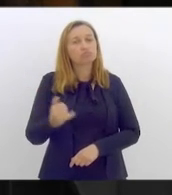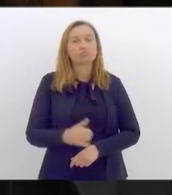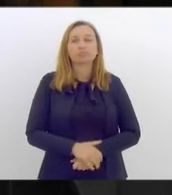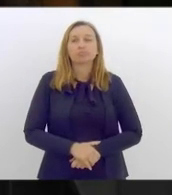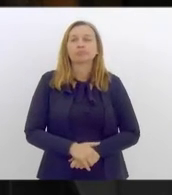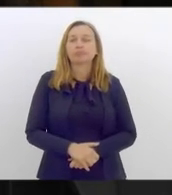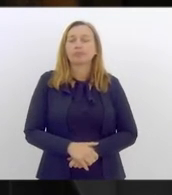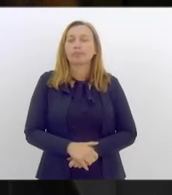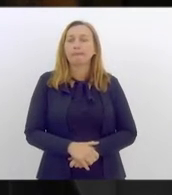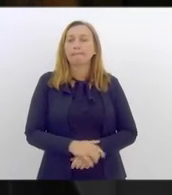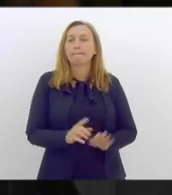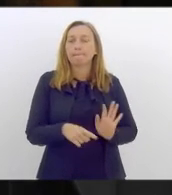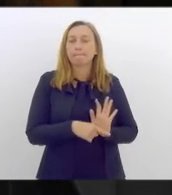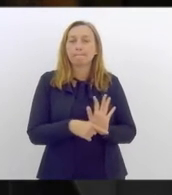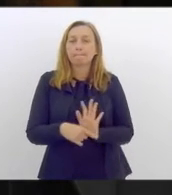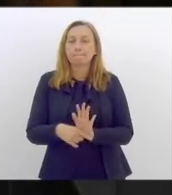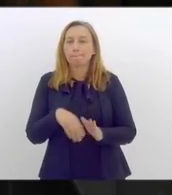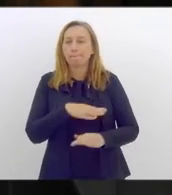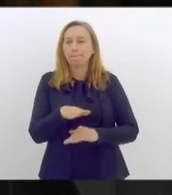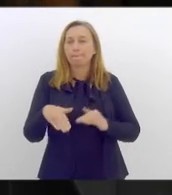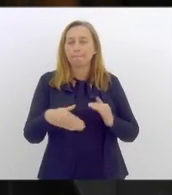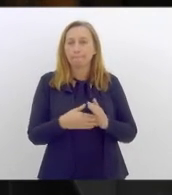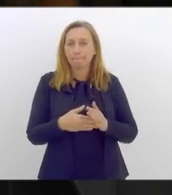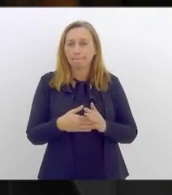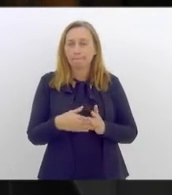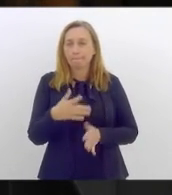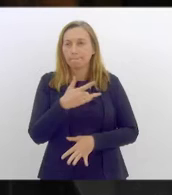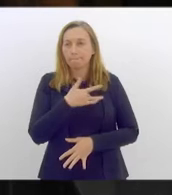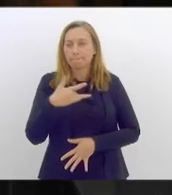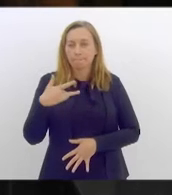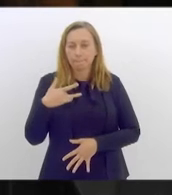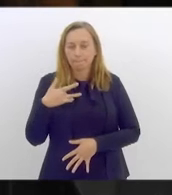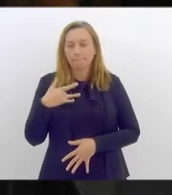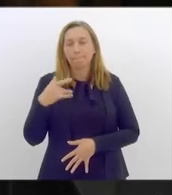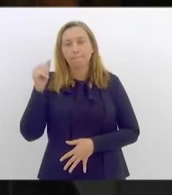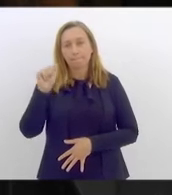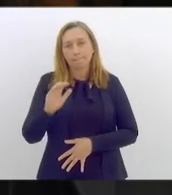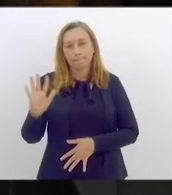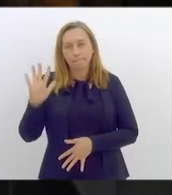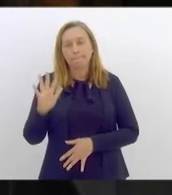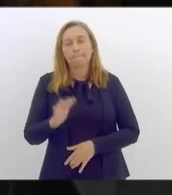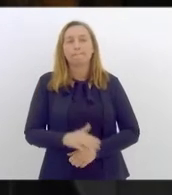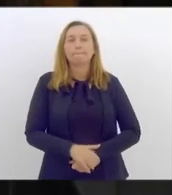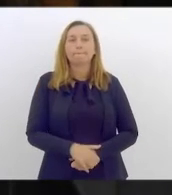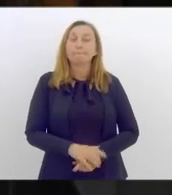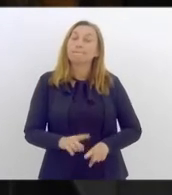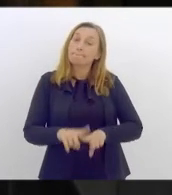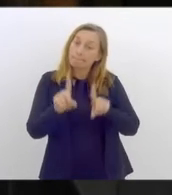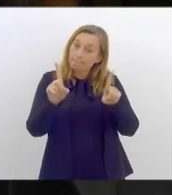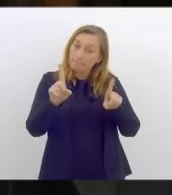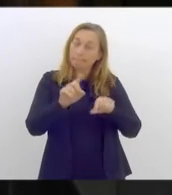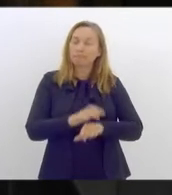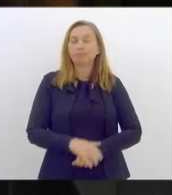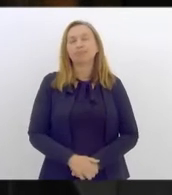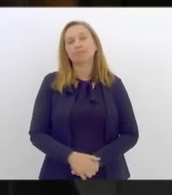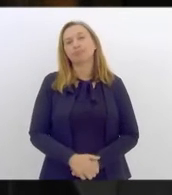a saúde da população de uma maneira geral Mães